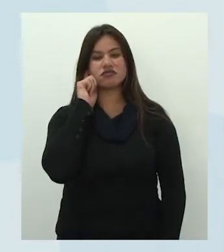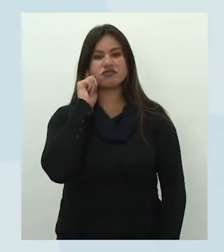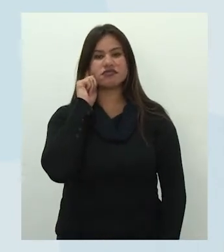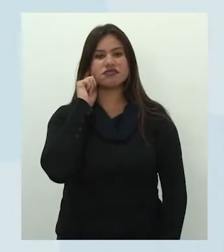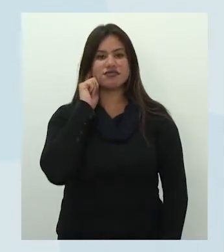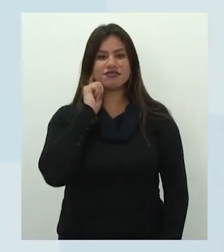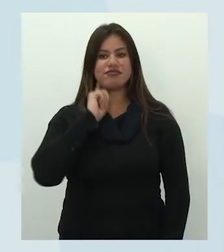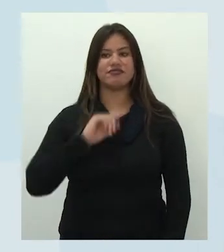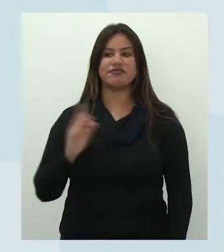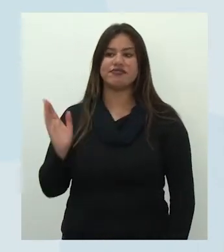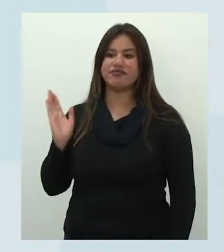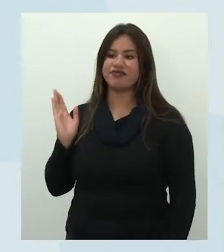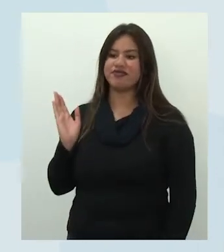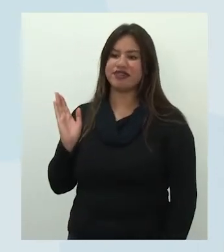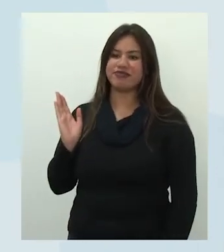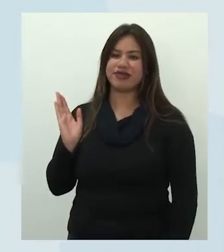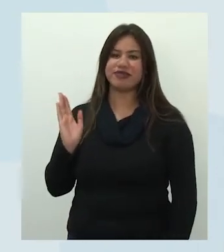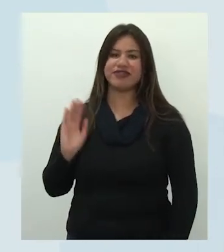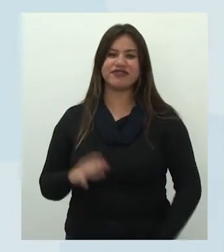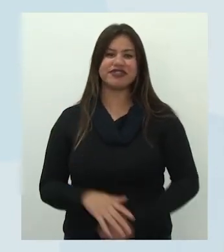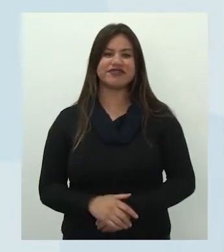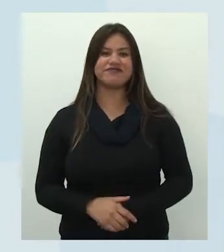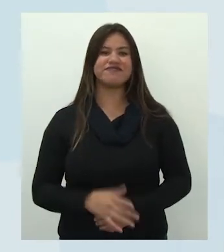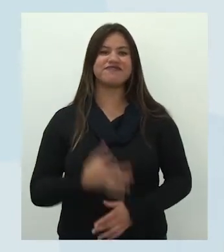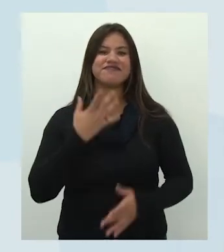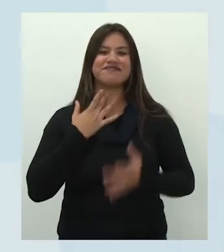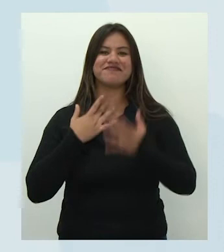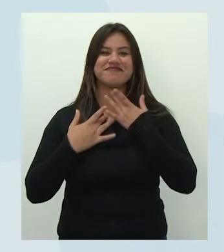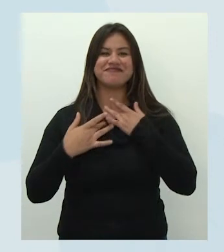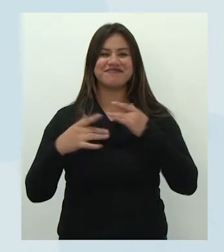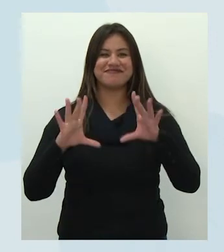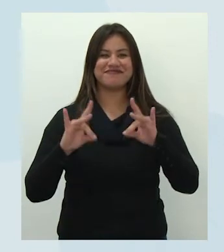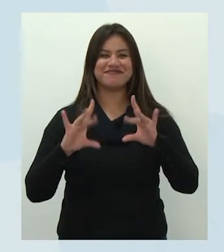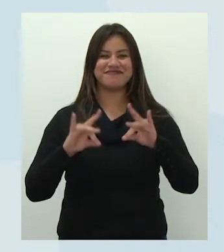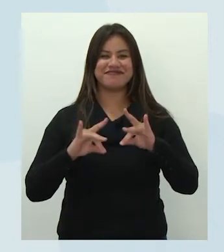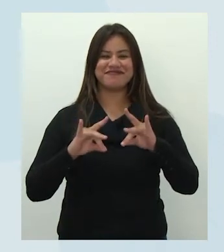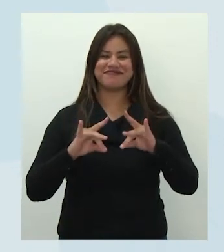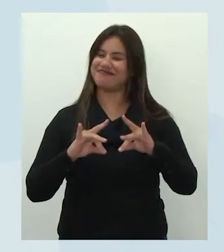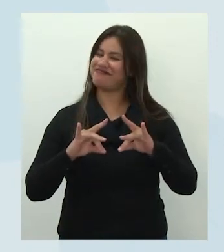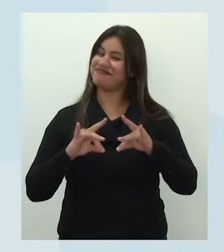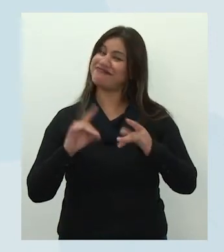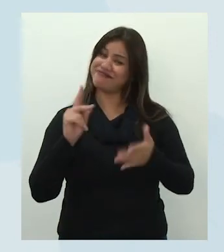sede. Isto é verdade. Próximo, por favor.